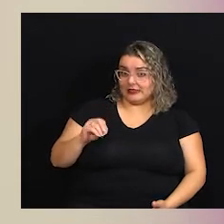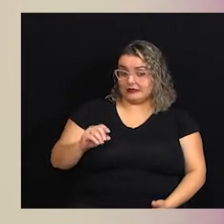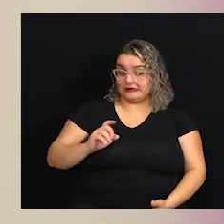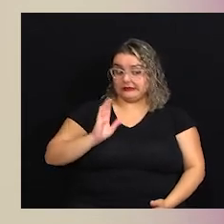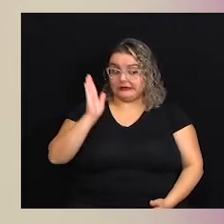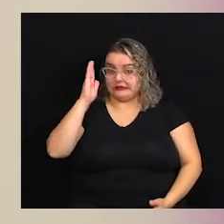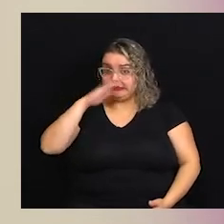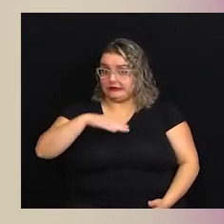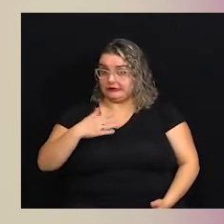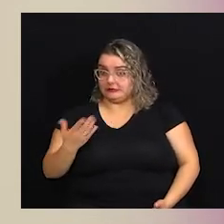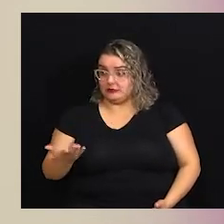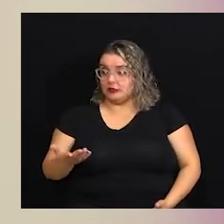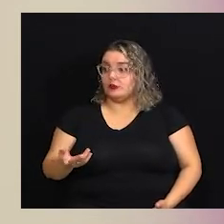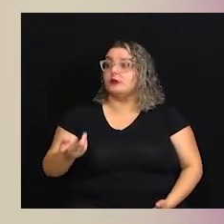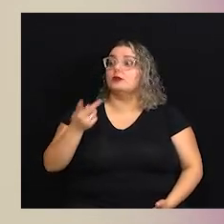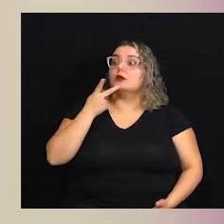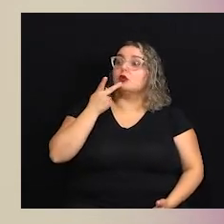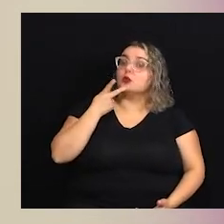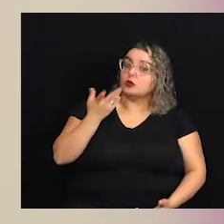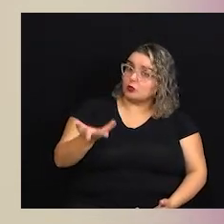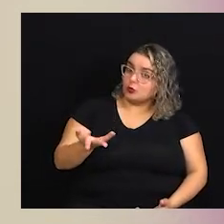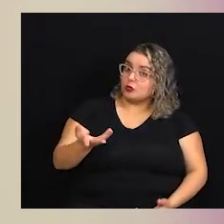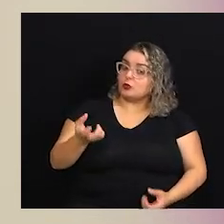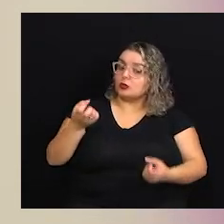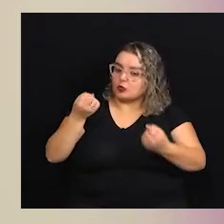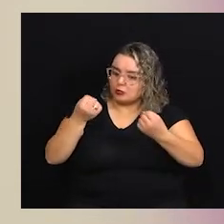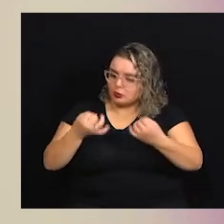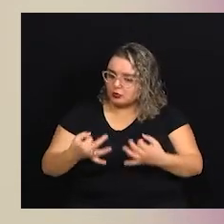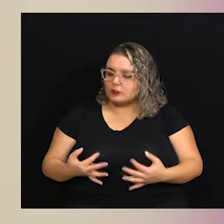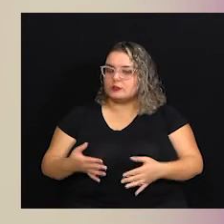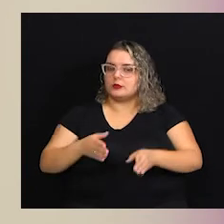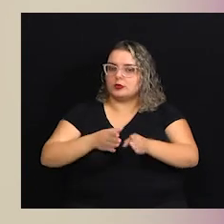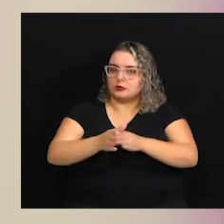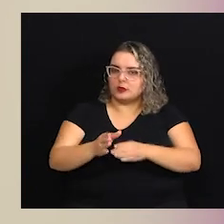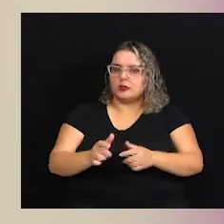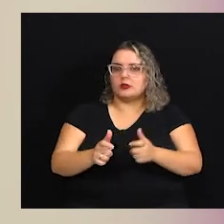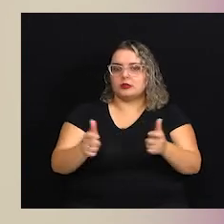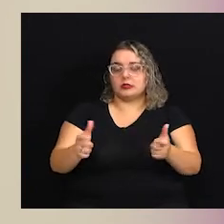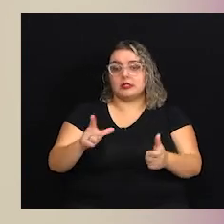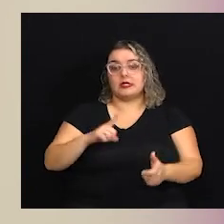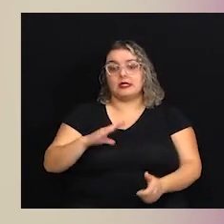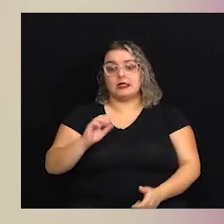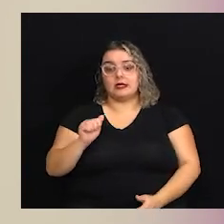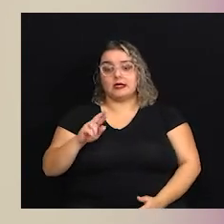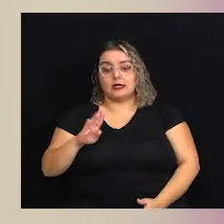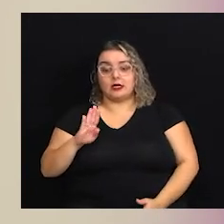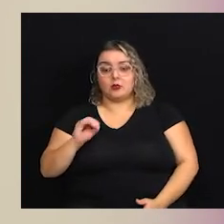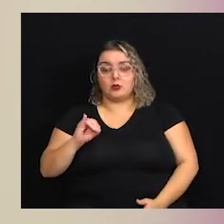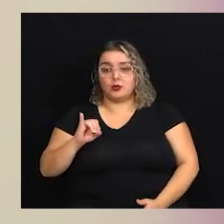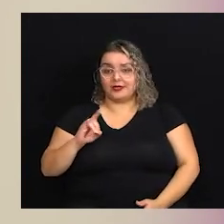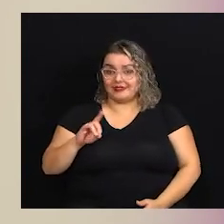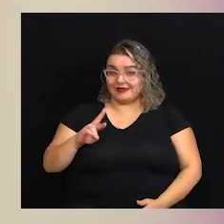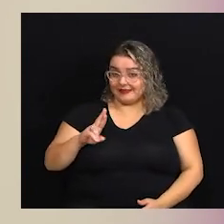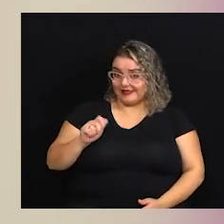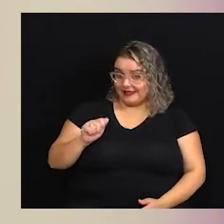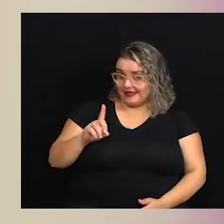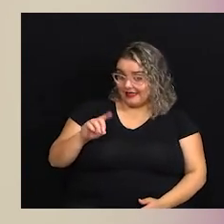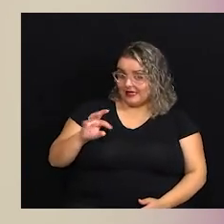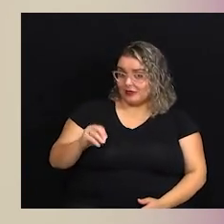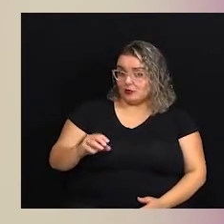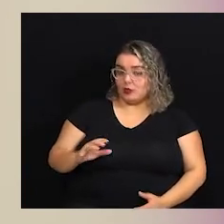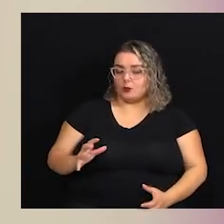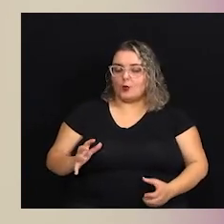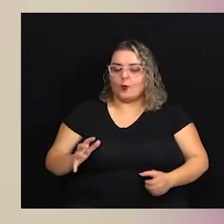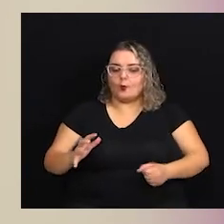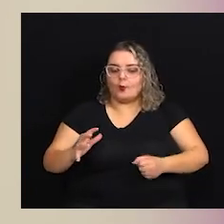né? E os carboidratos? O que eu já digo, que eu recomendo muito. Tem carboidrato que ele tem um grande impacto